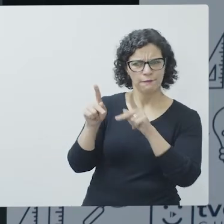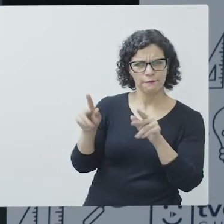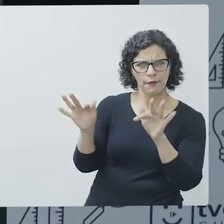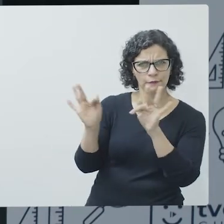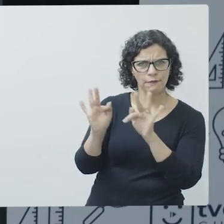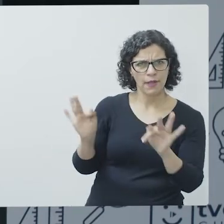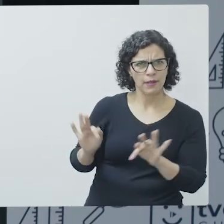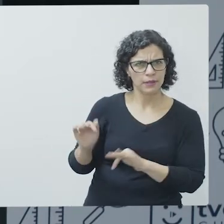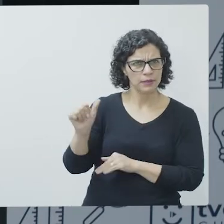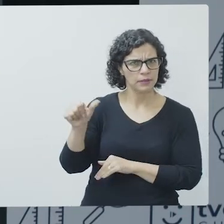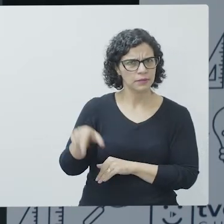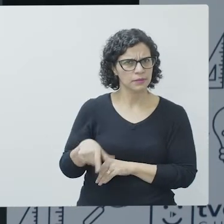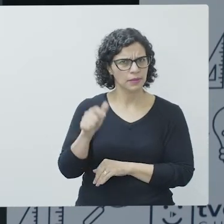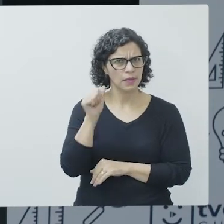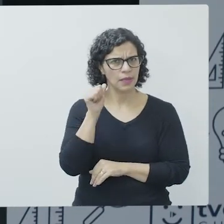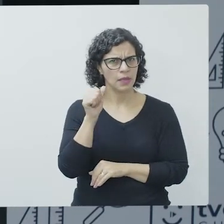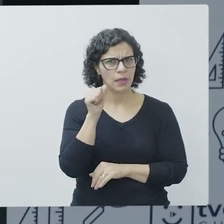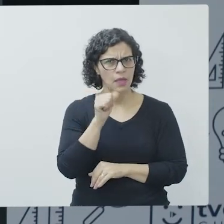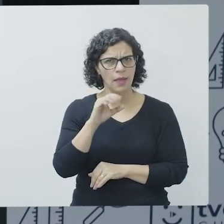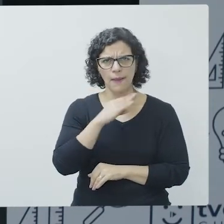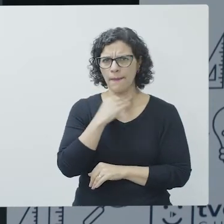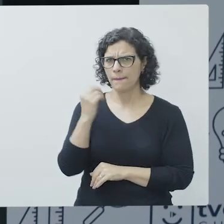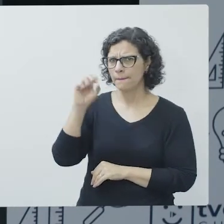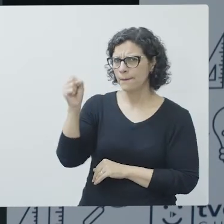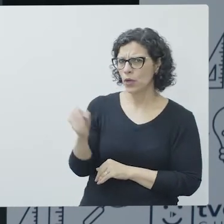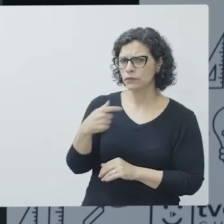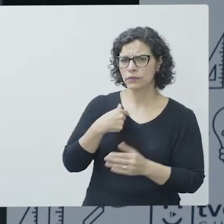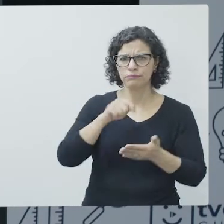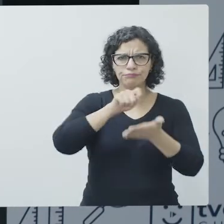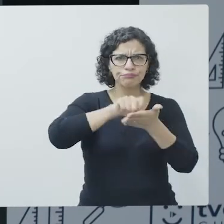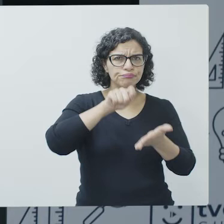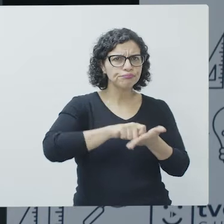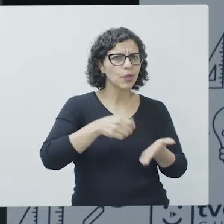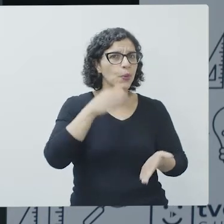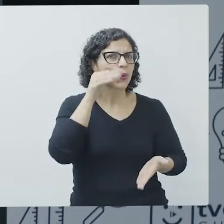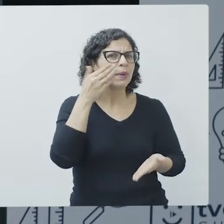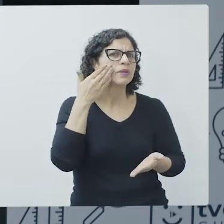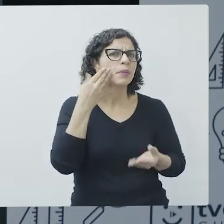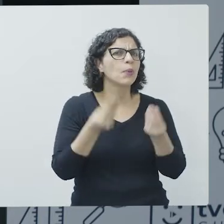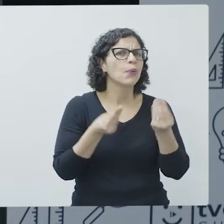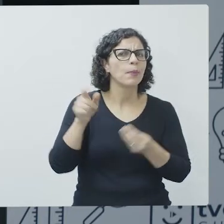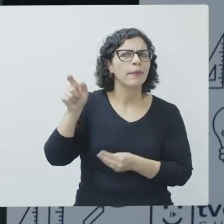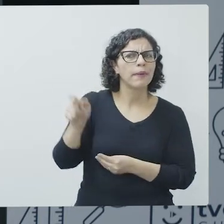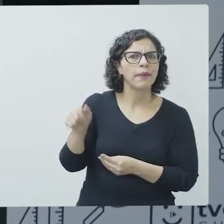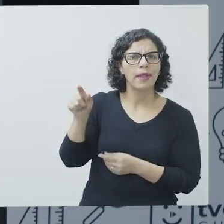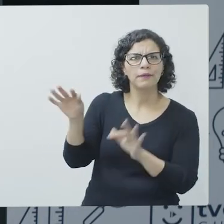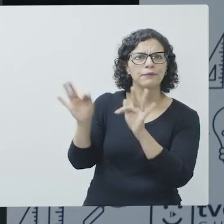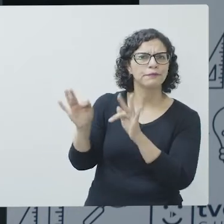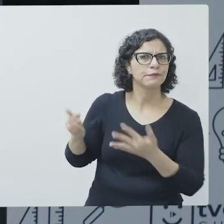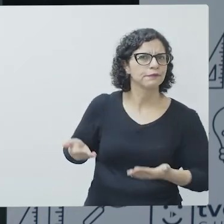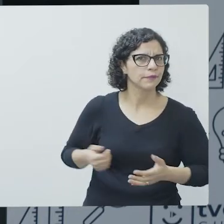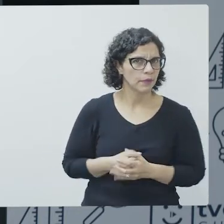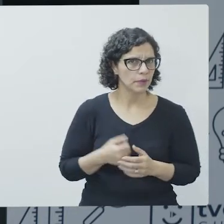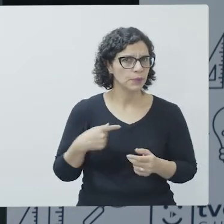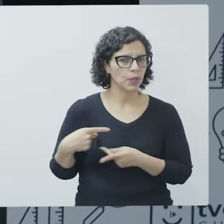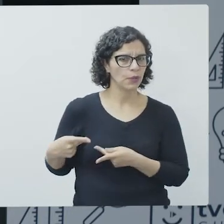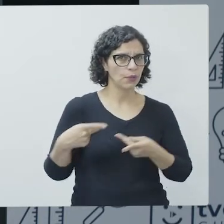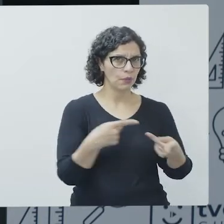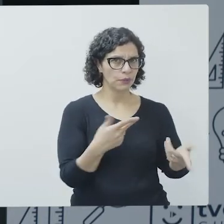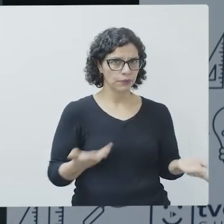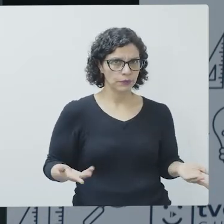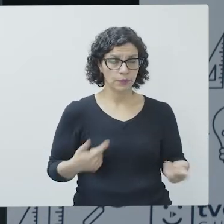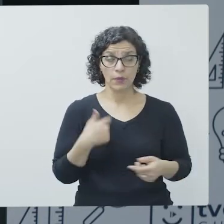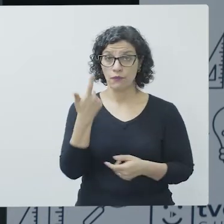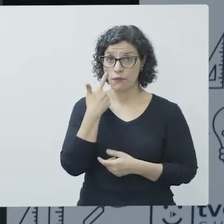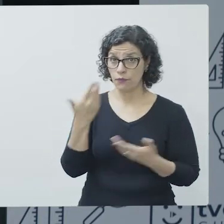motivo será? Fico curioso para saber aí o que que você coloca, quais são os motivos que essa morte poderia ficar feliz com os convites.